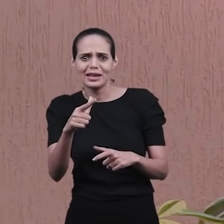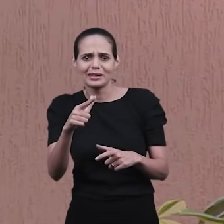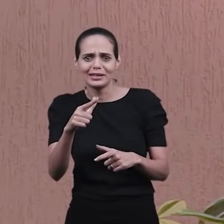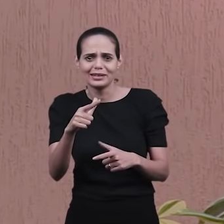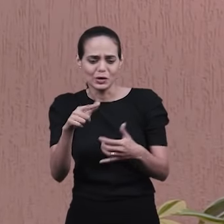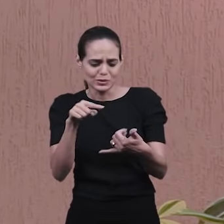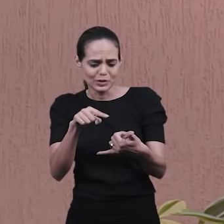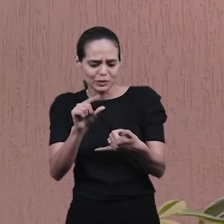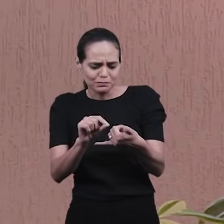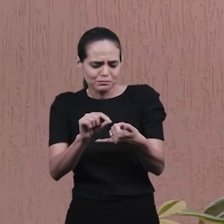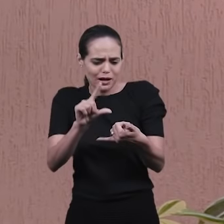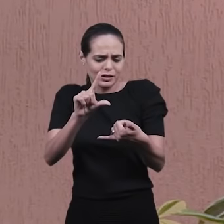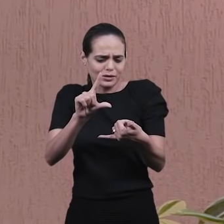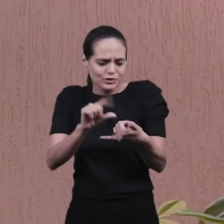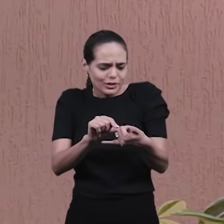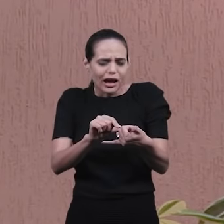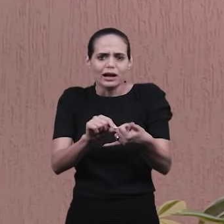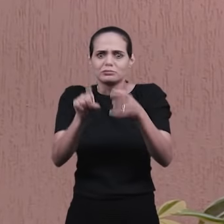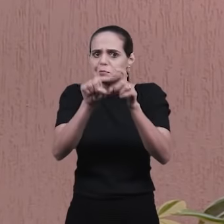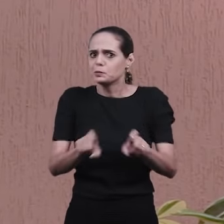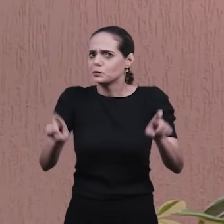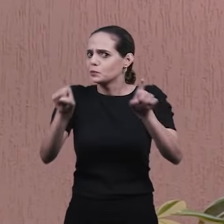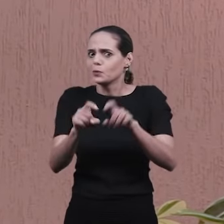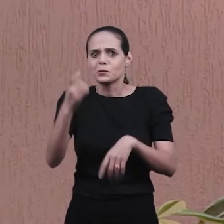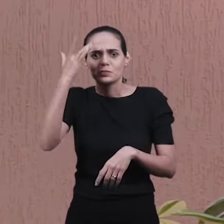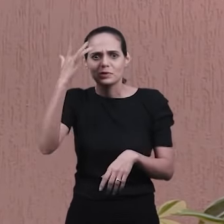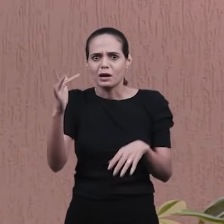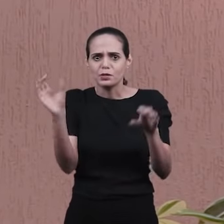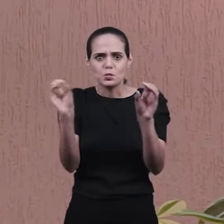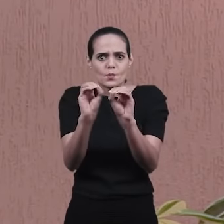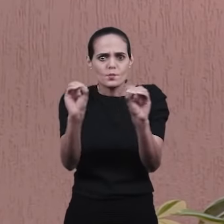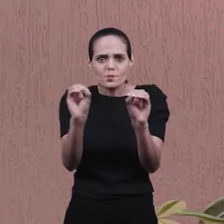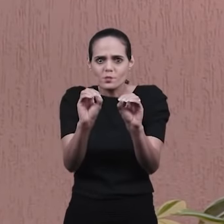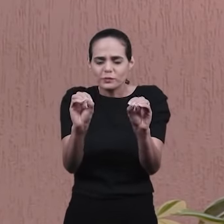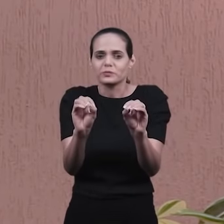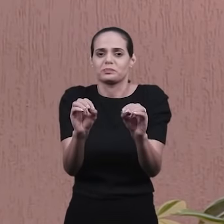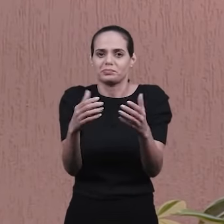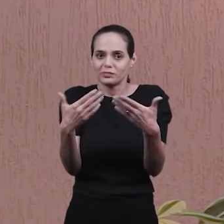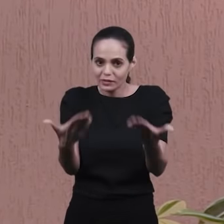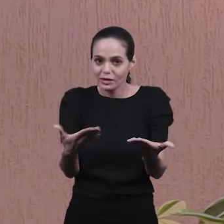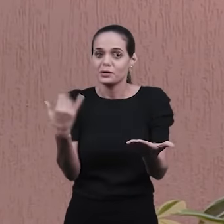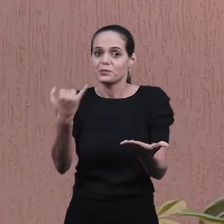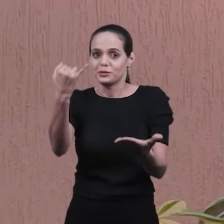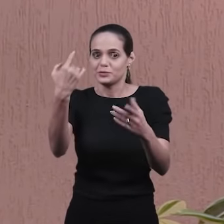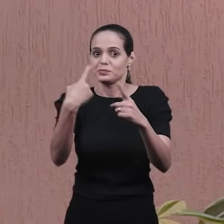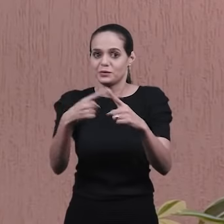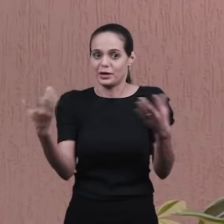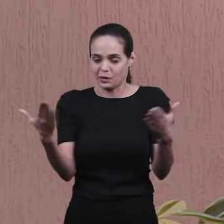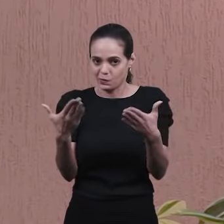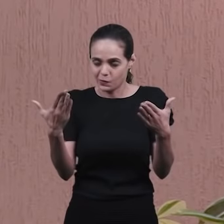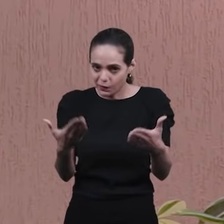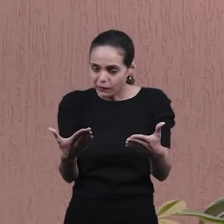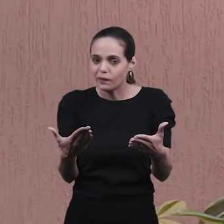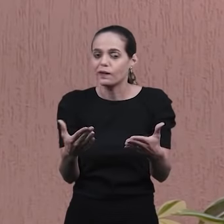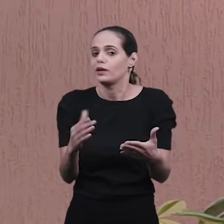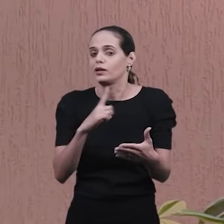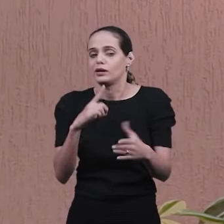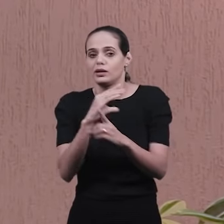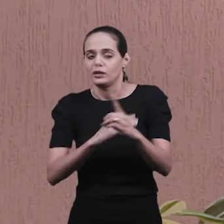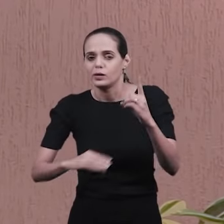tudo isso é importante. Por quê? Porque nós estamos tendo muita assistência virtual, com cultos